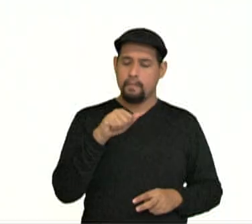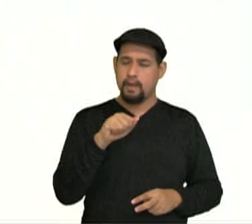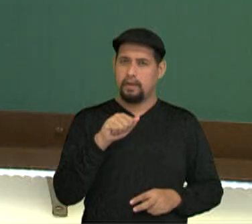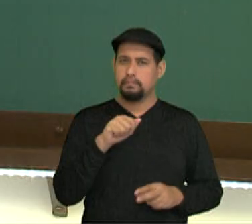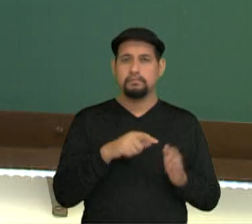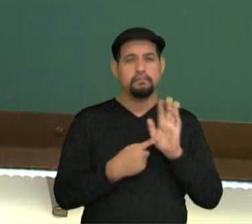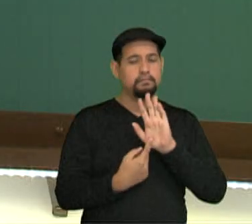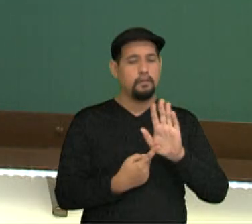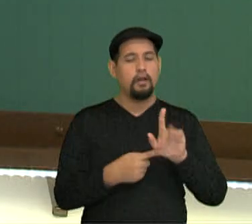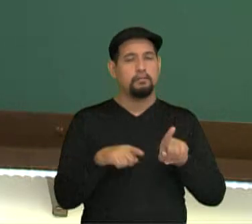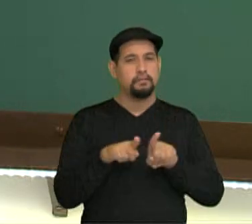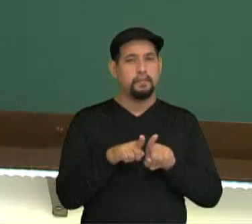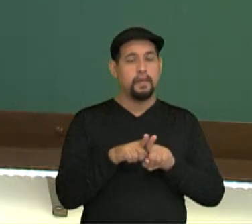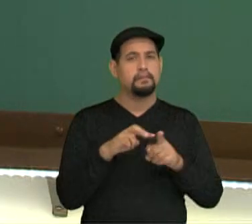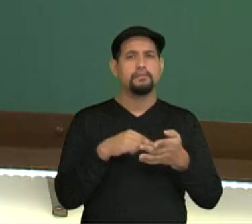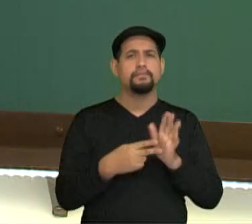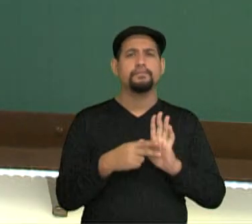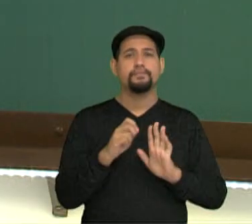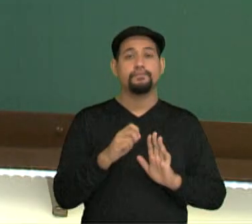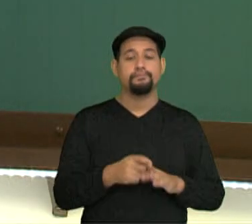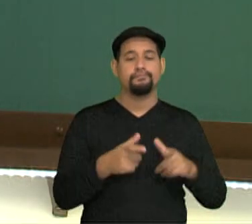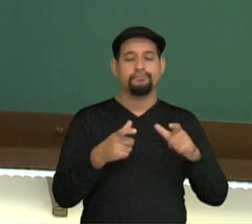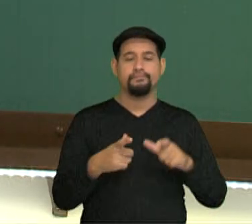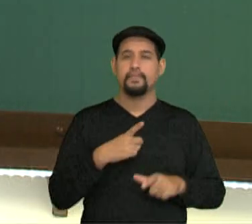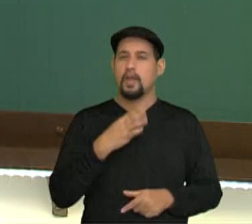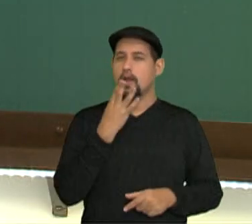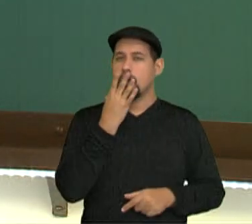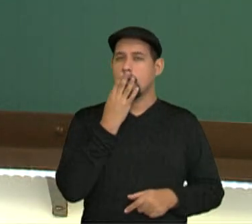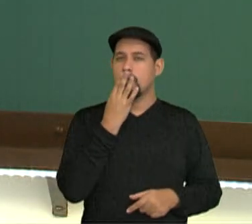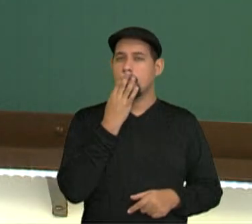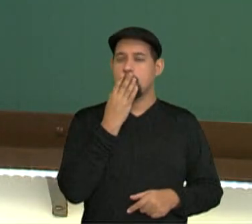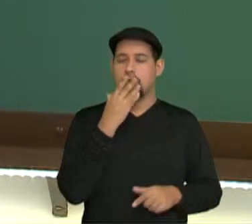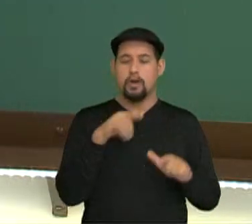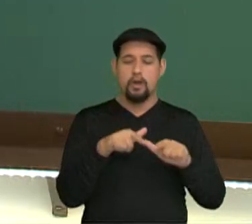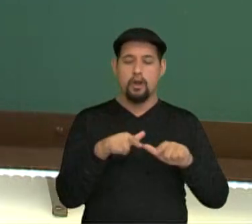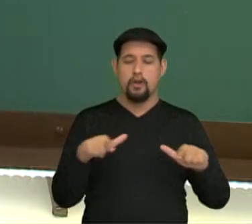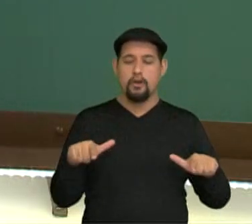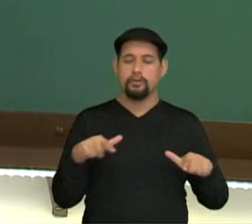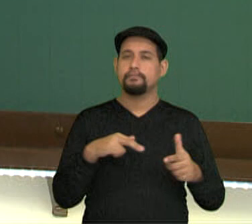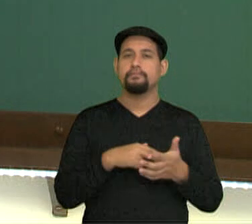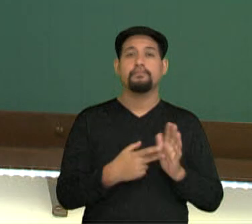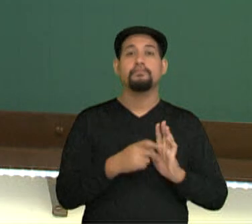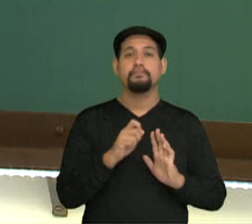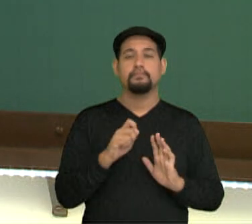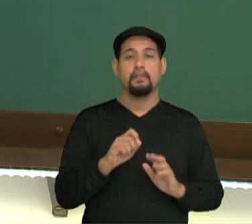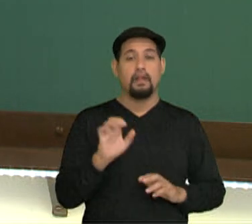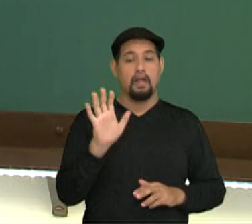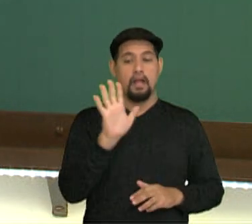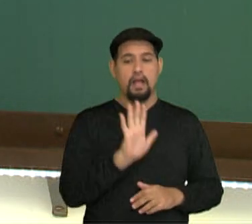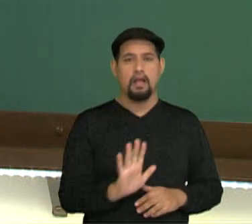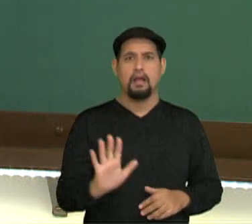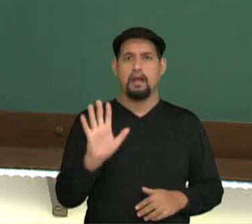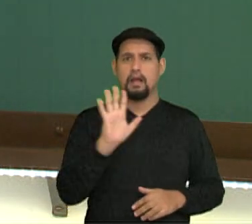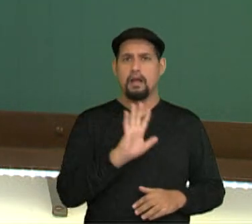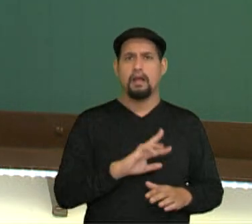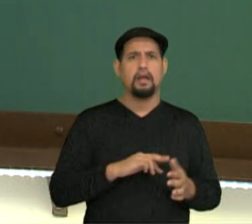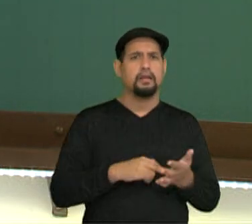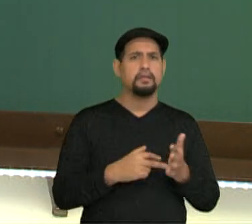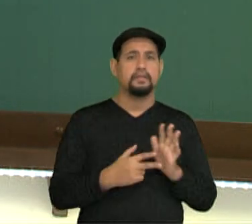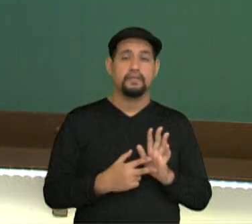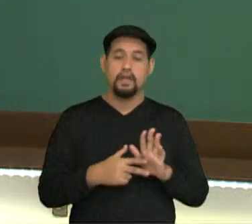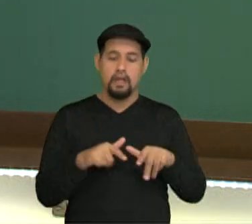mostra também o relevo, é uma área que tem uma cor bastante uniforme. Significa que esta área ela é